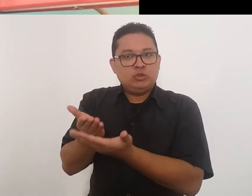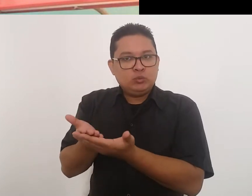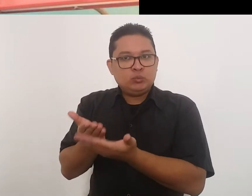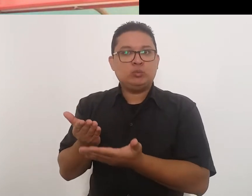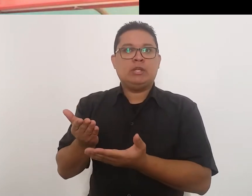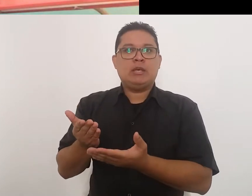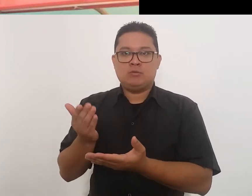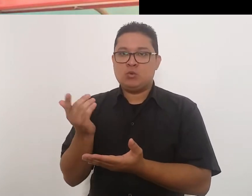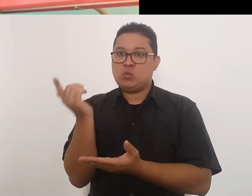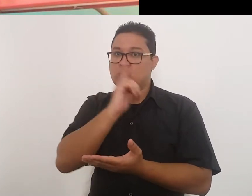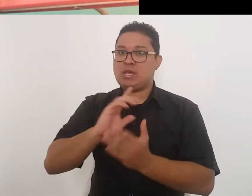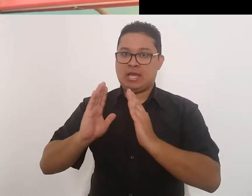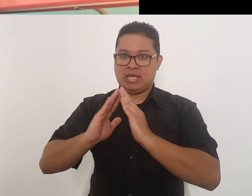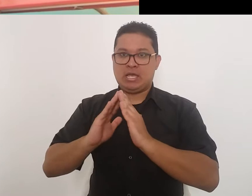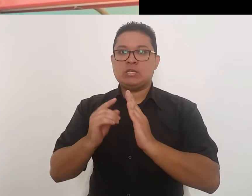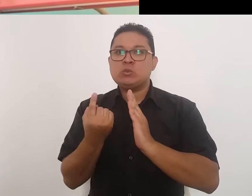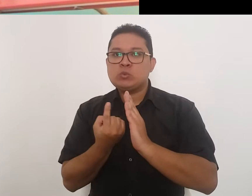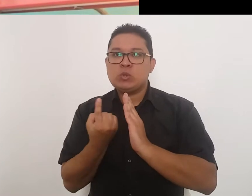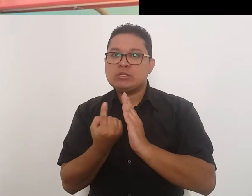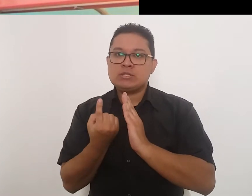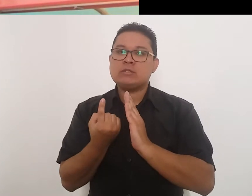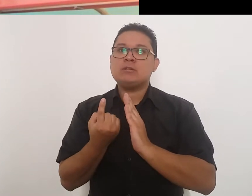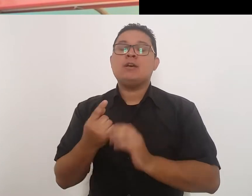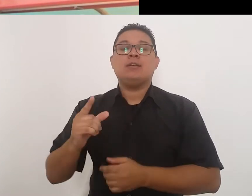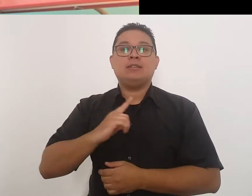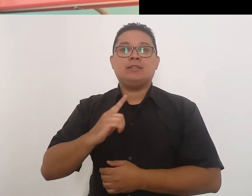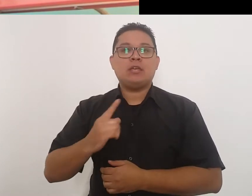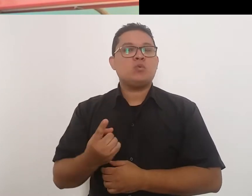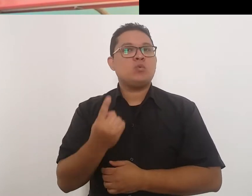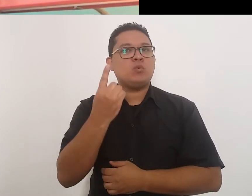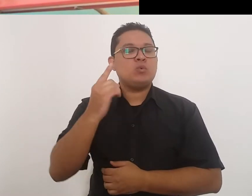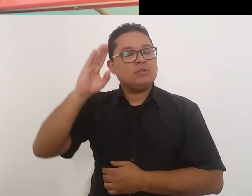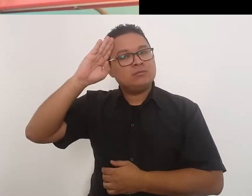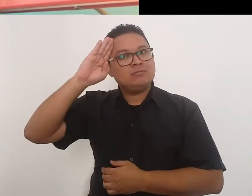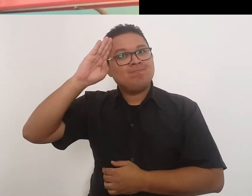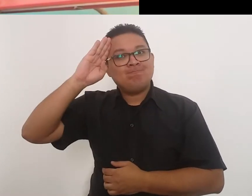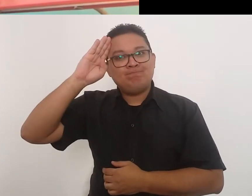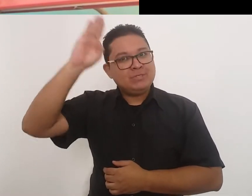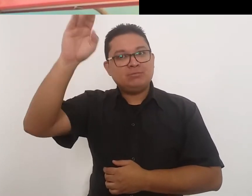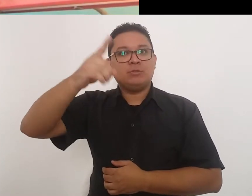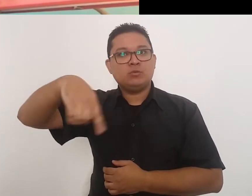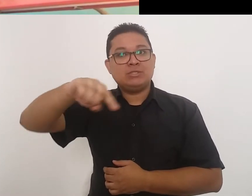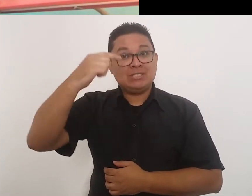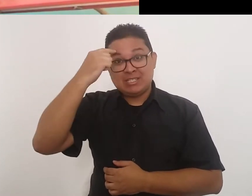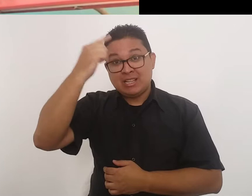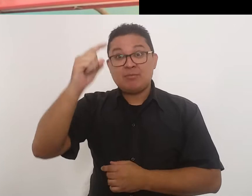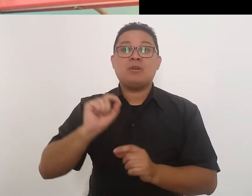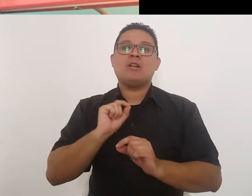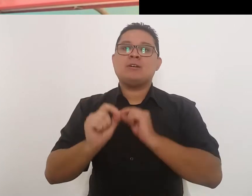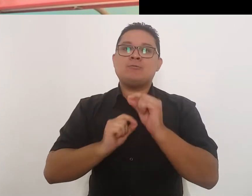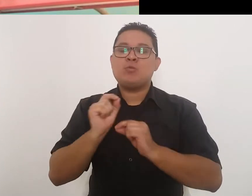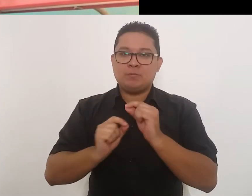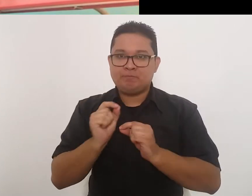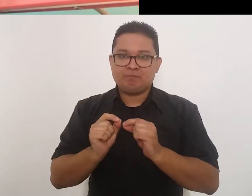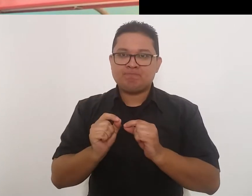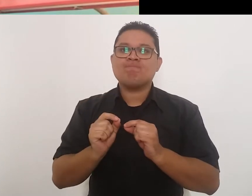não estamos na escola, existe uma palavra aí que é regra